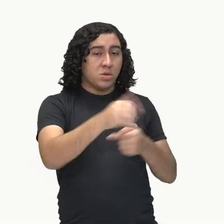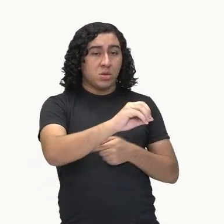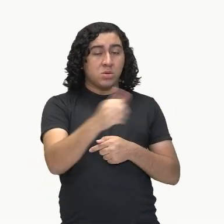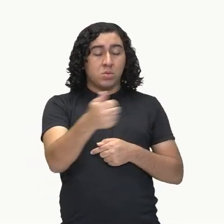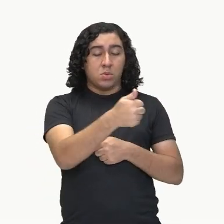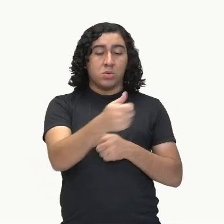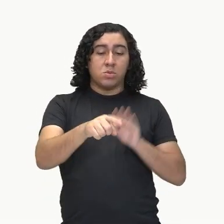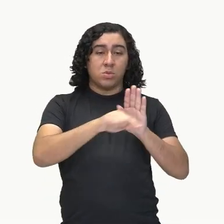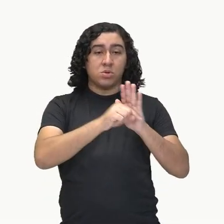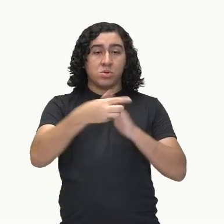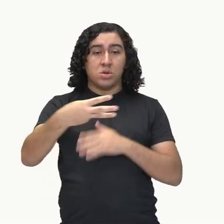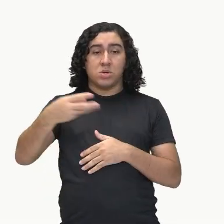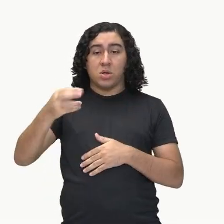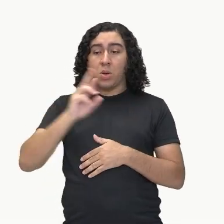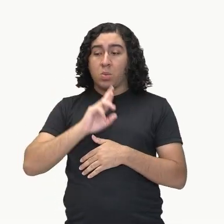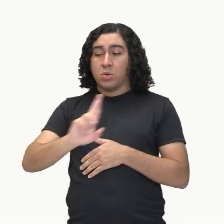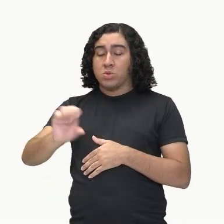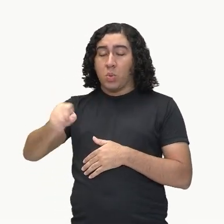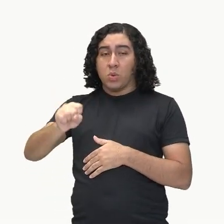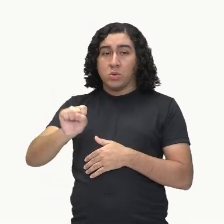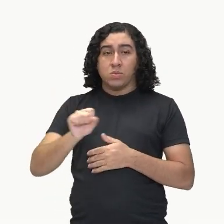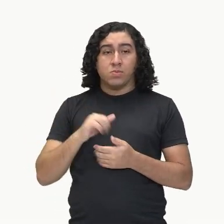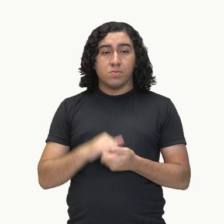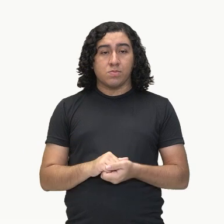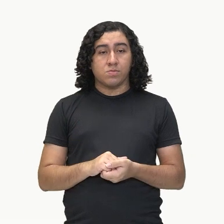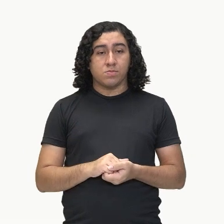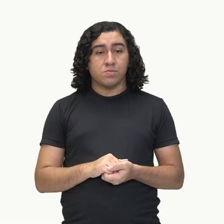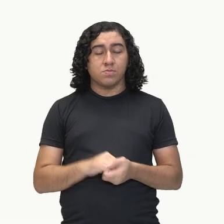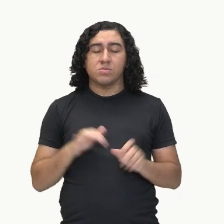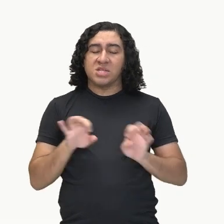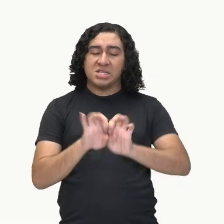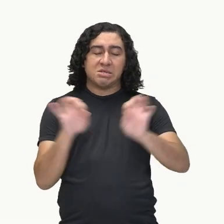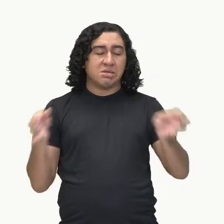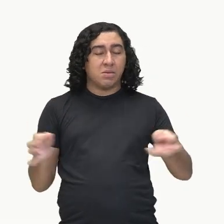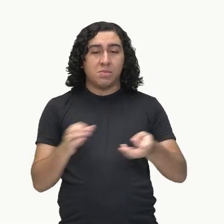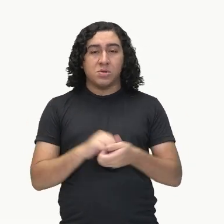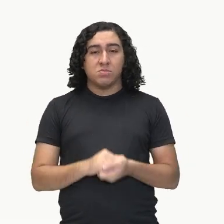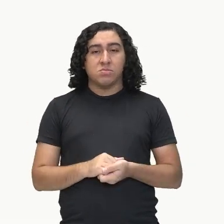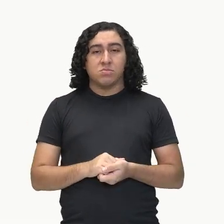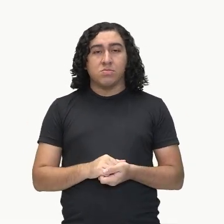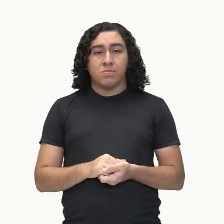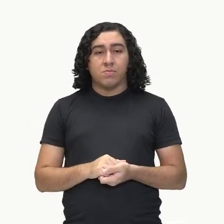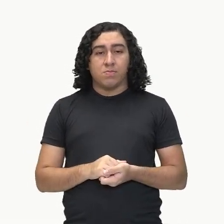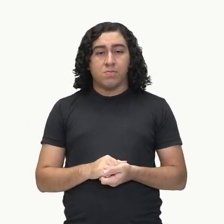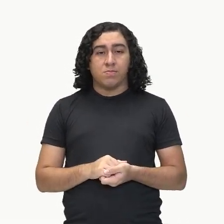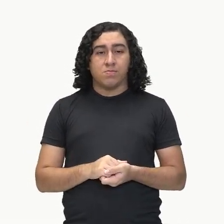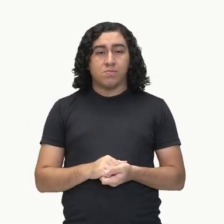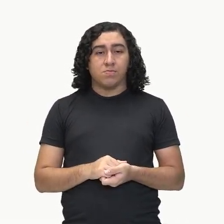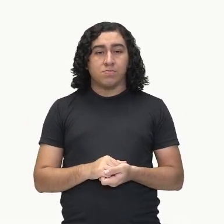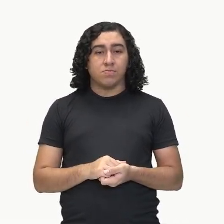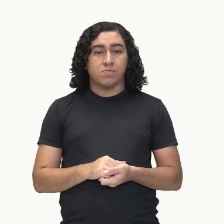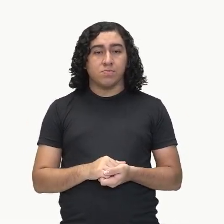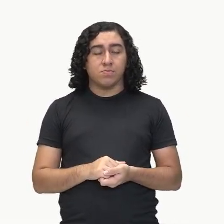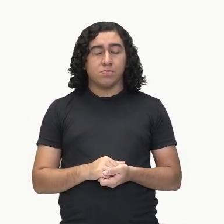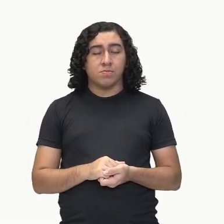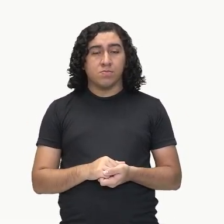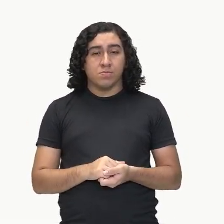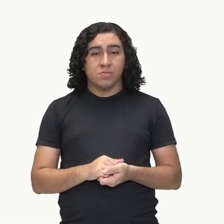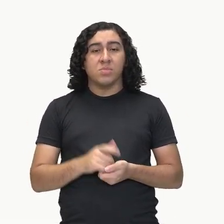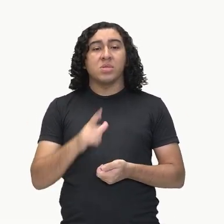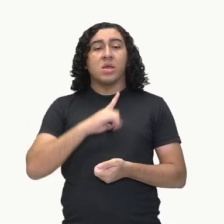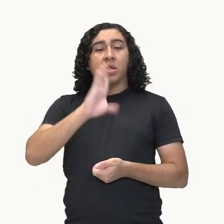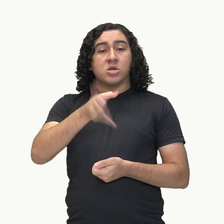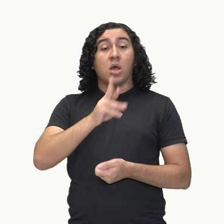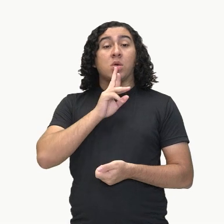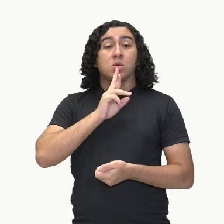11, 11 menos 3, 8. Pronto, já temos aí o resultado, tanto de quem